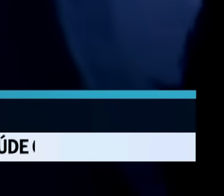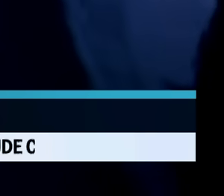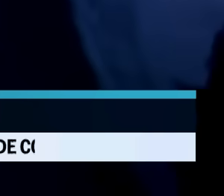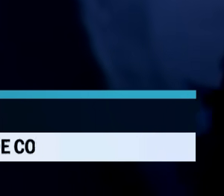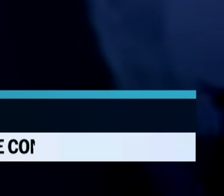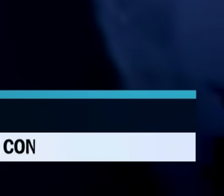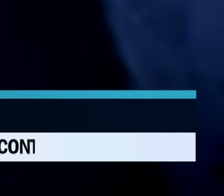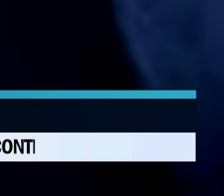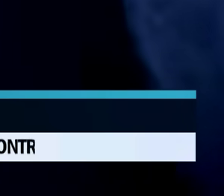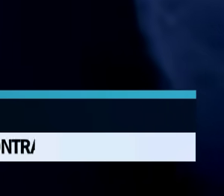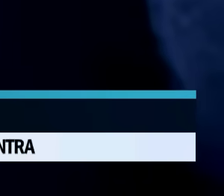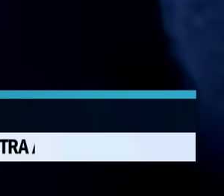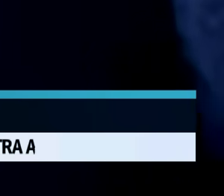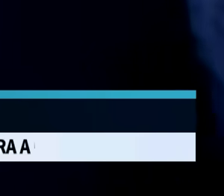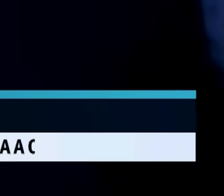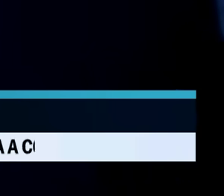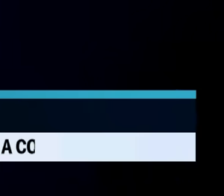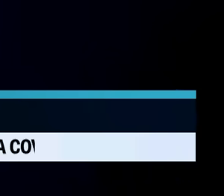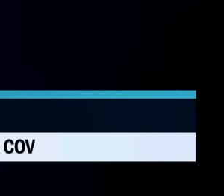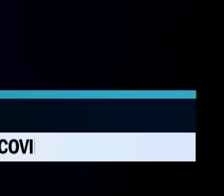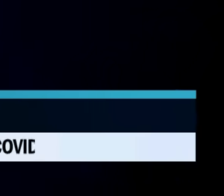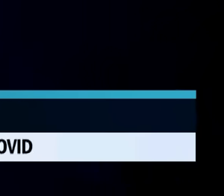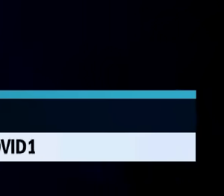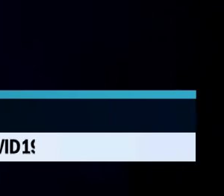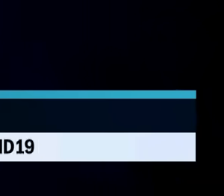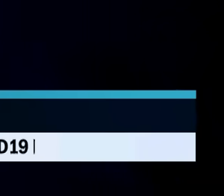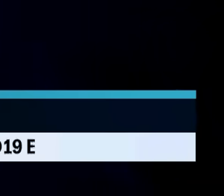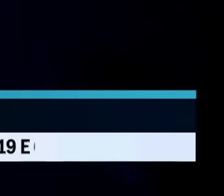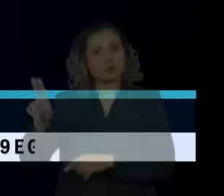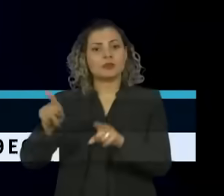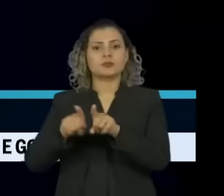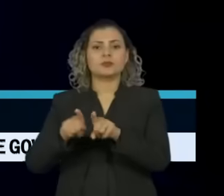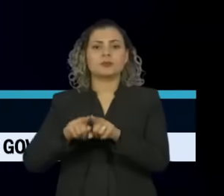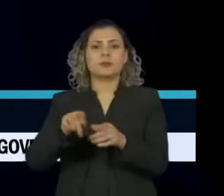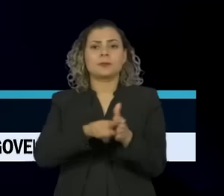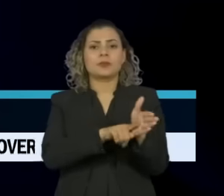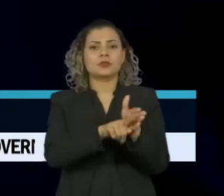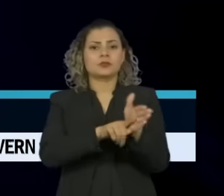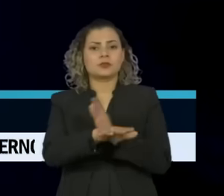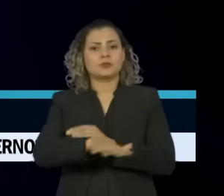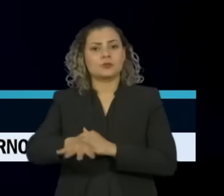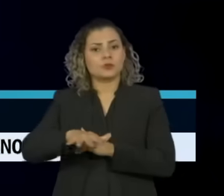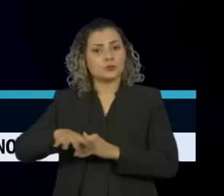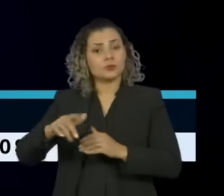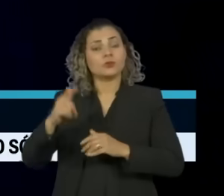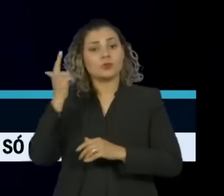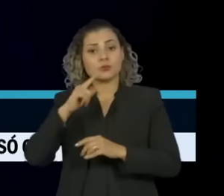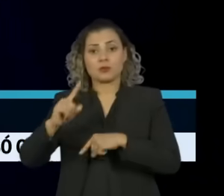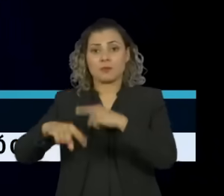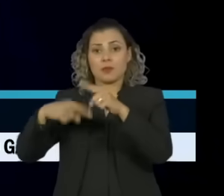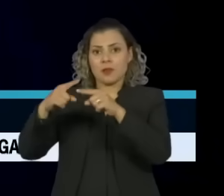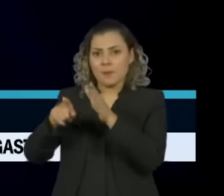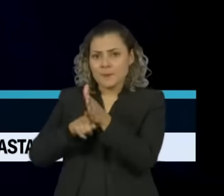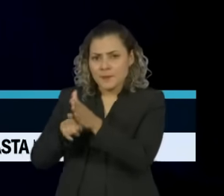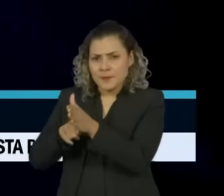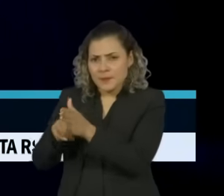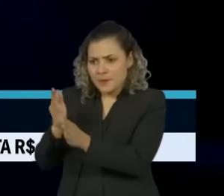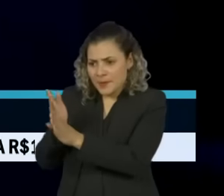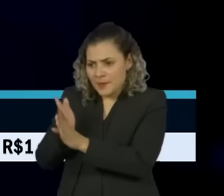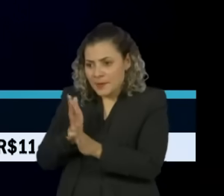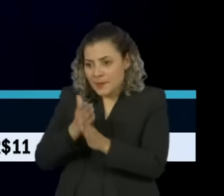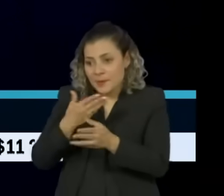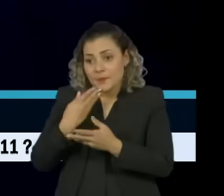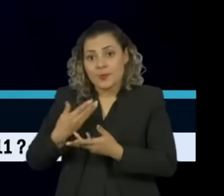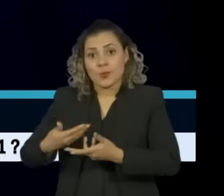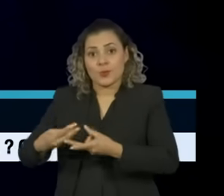mundo científico. Instituições, universidades e diversos pesquisadores avançaram, descobriram e realizaram melhorias